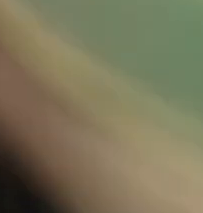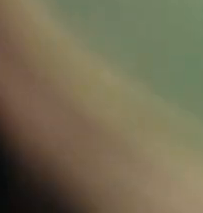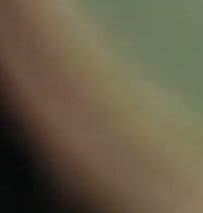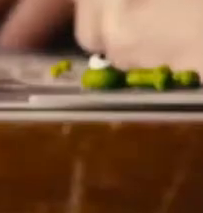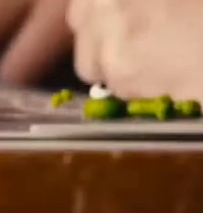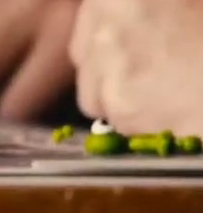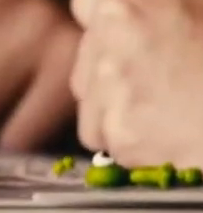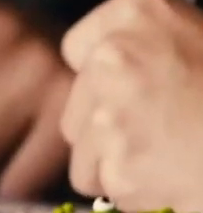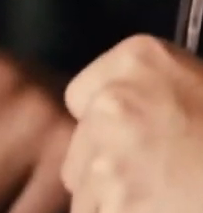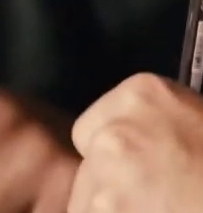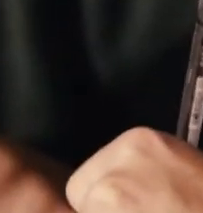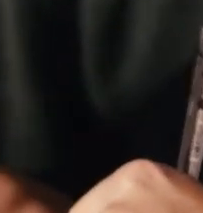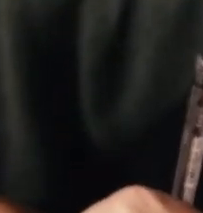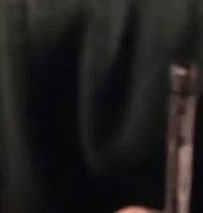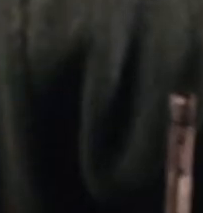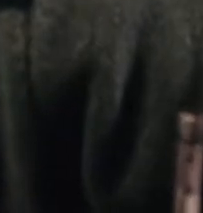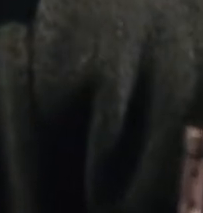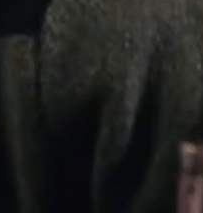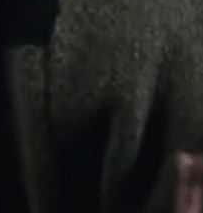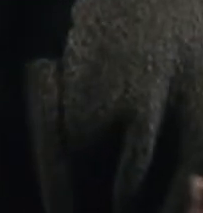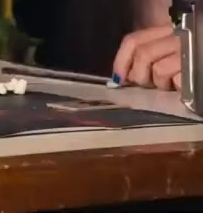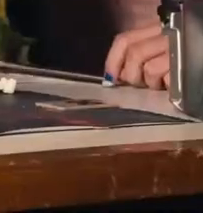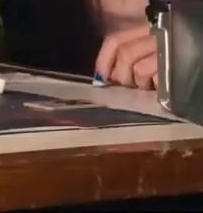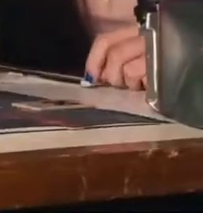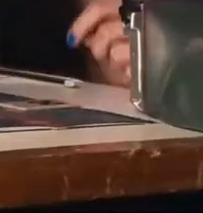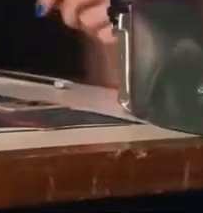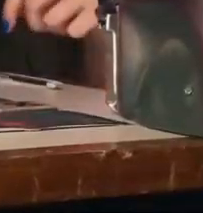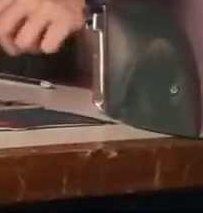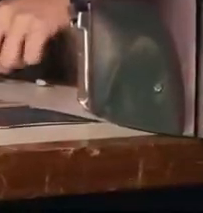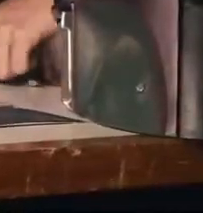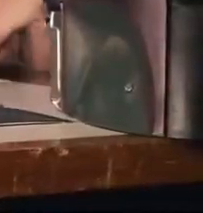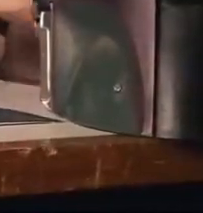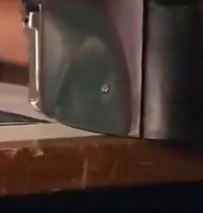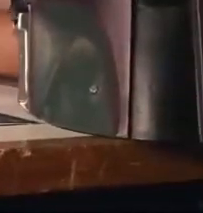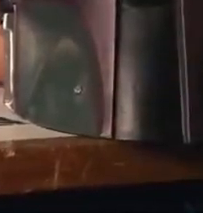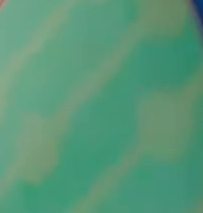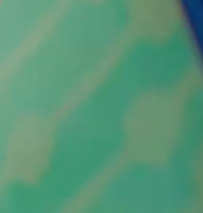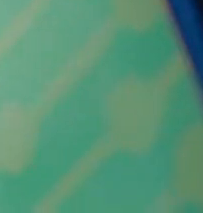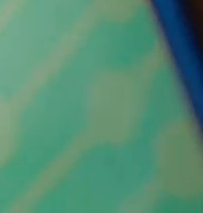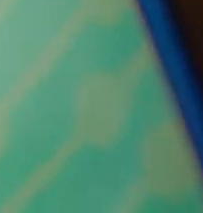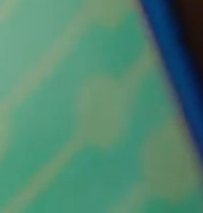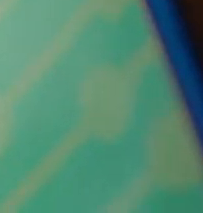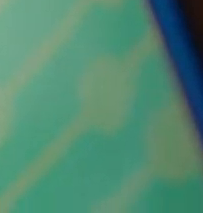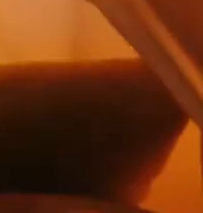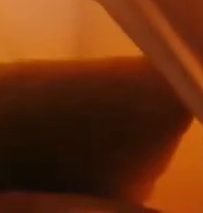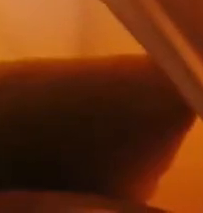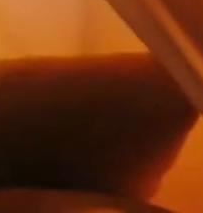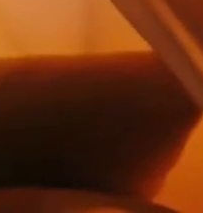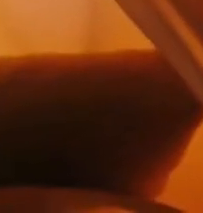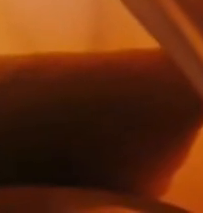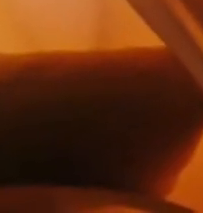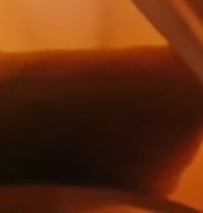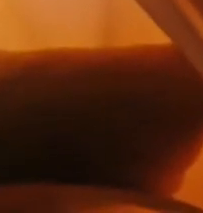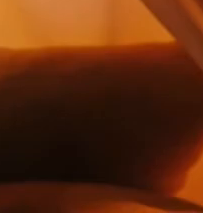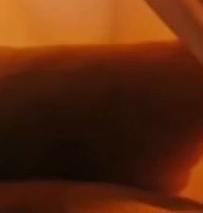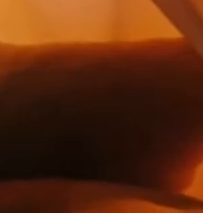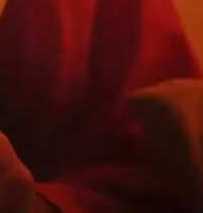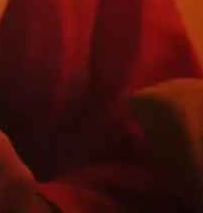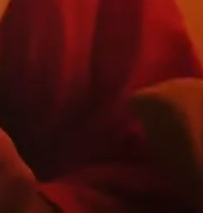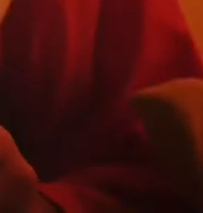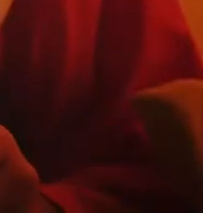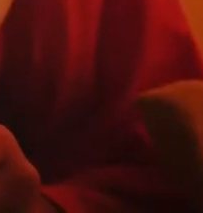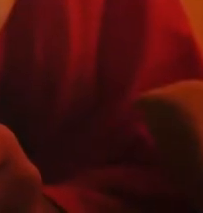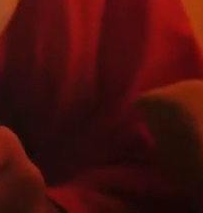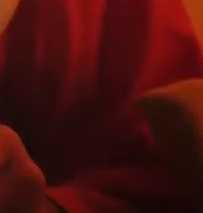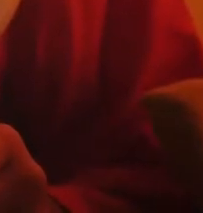numa jornada compartilhada com o infinito as possibilidades de transformar a imaginação de todos em experiências diferentes